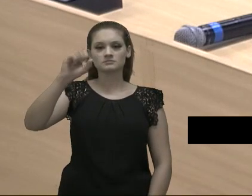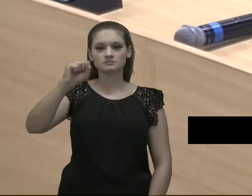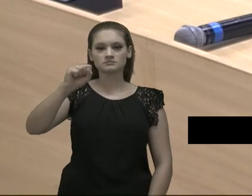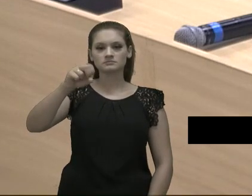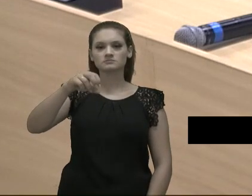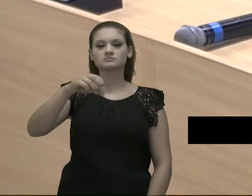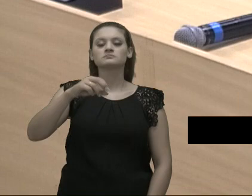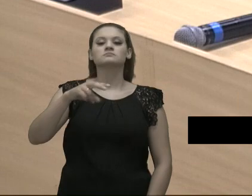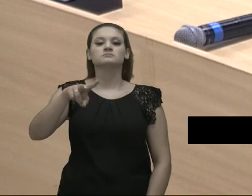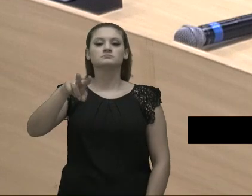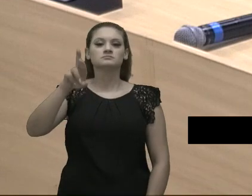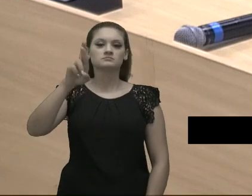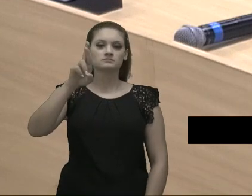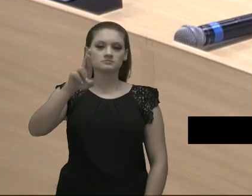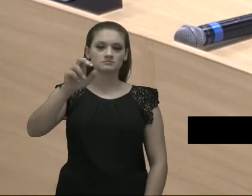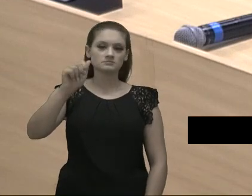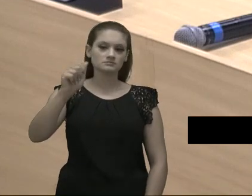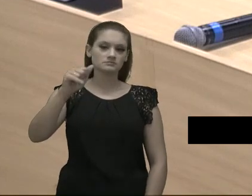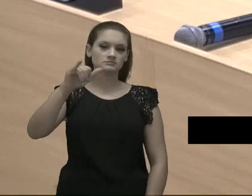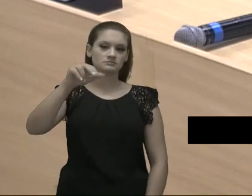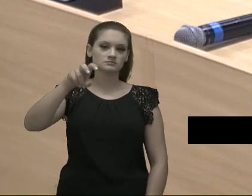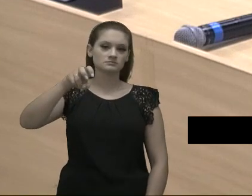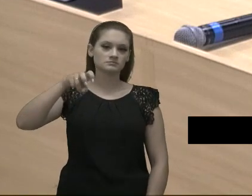Exames por imagem.